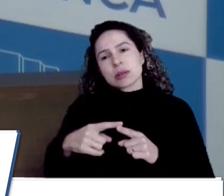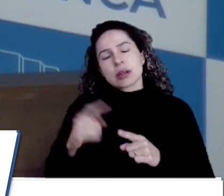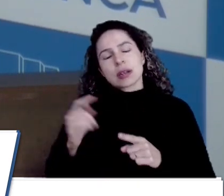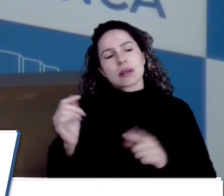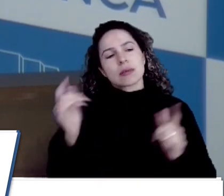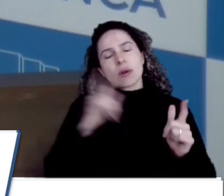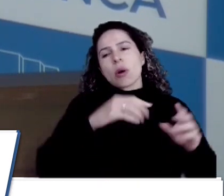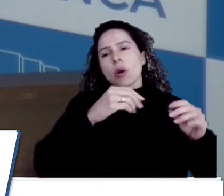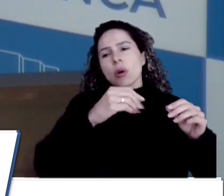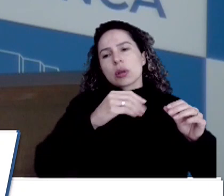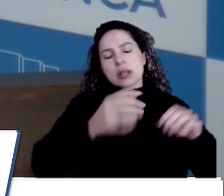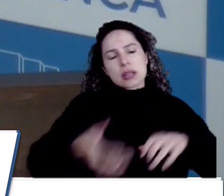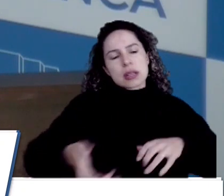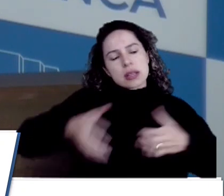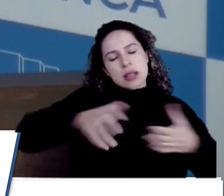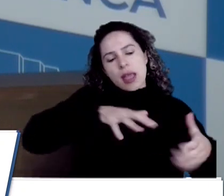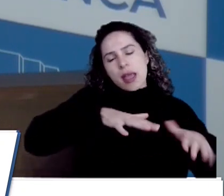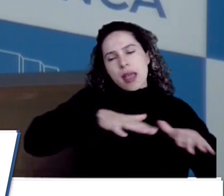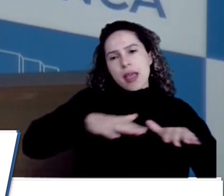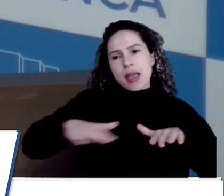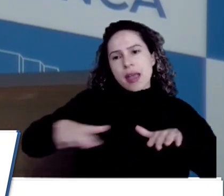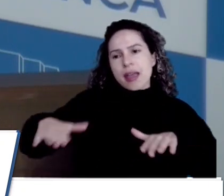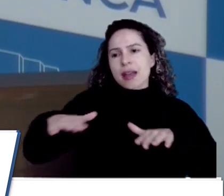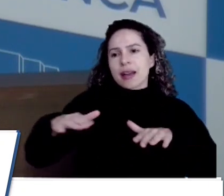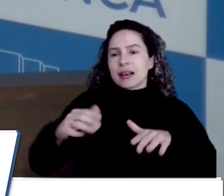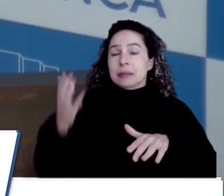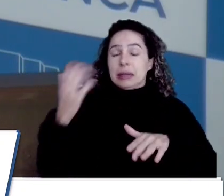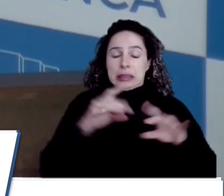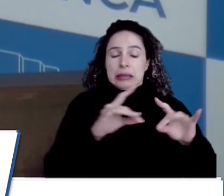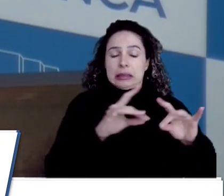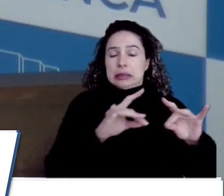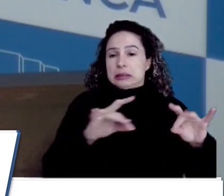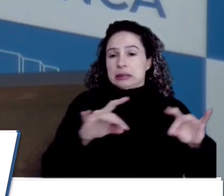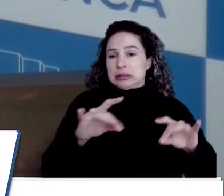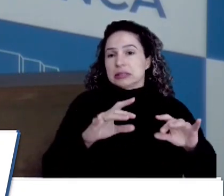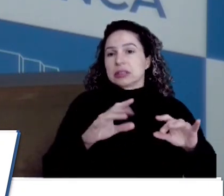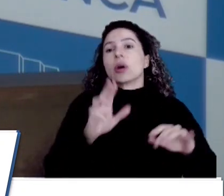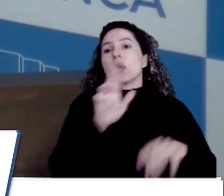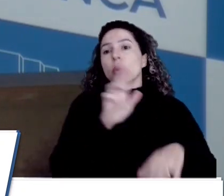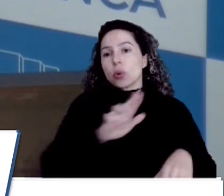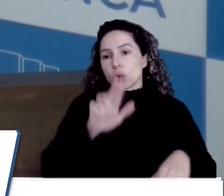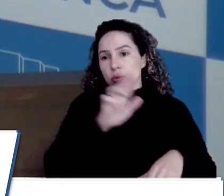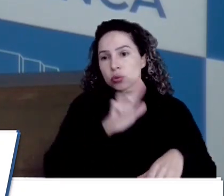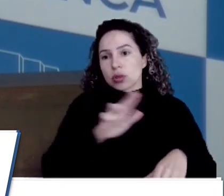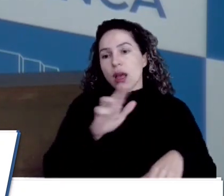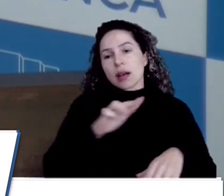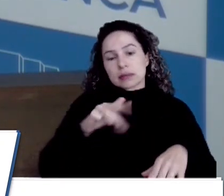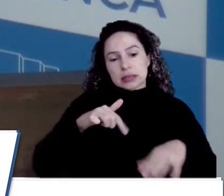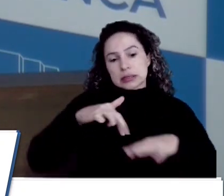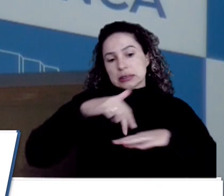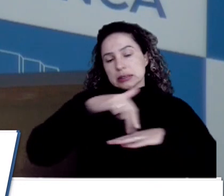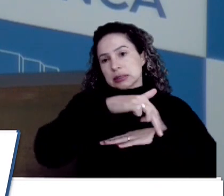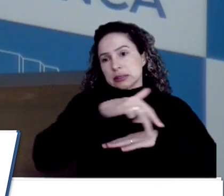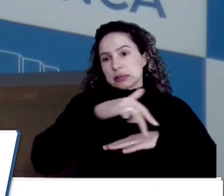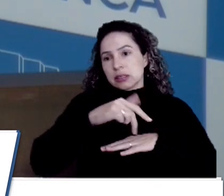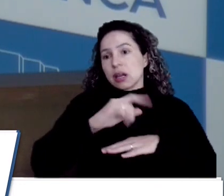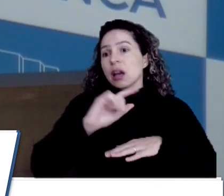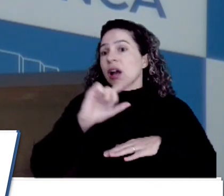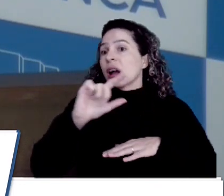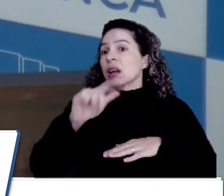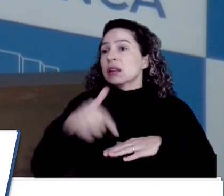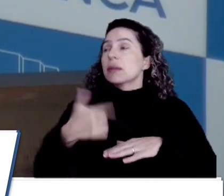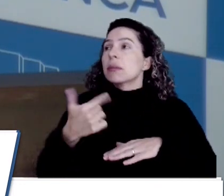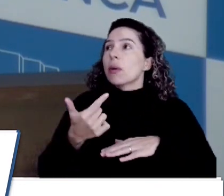rua, tamparam, quando estava na terra, o povo utilizava para poder passar ali. Aí houve